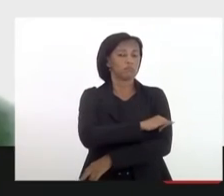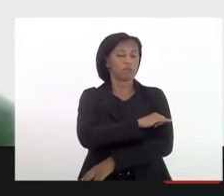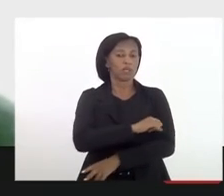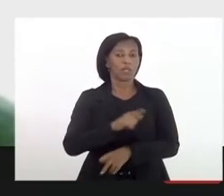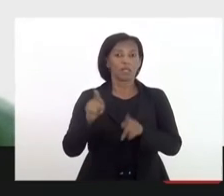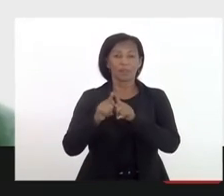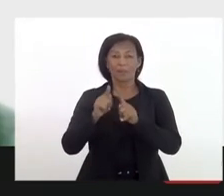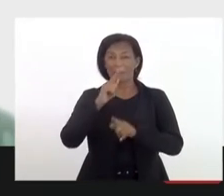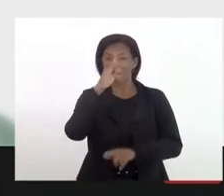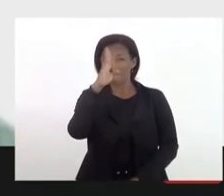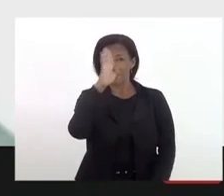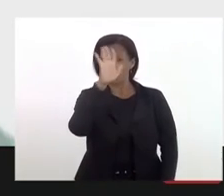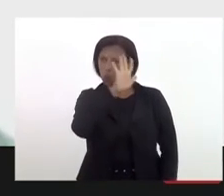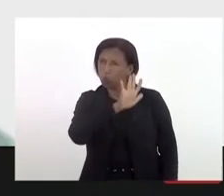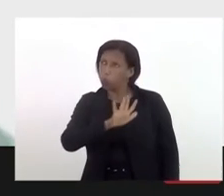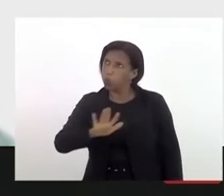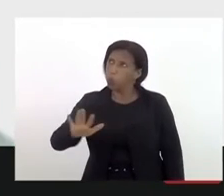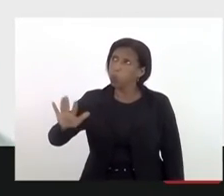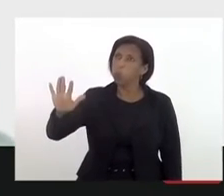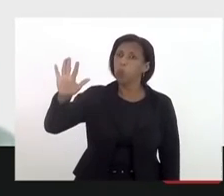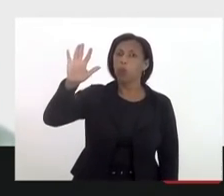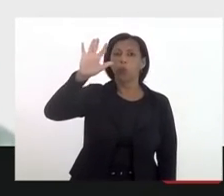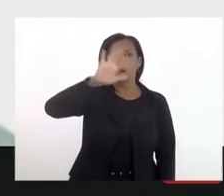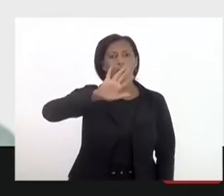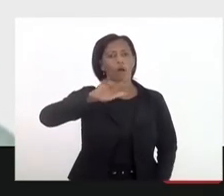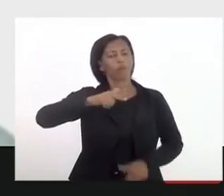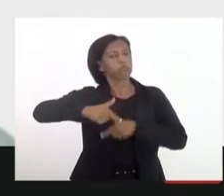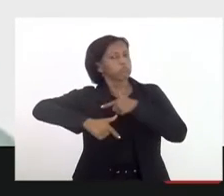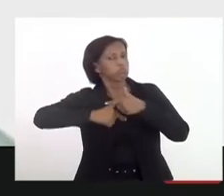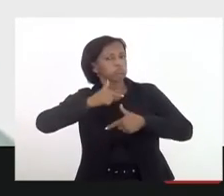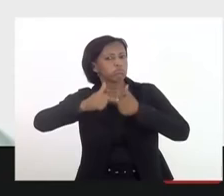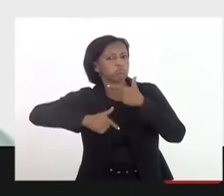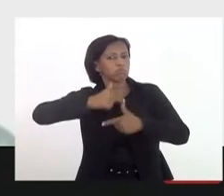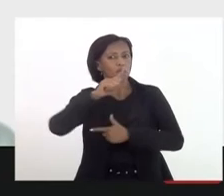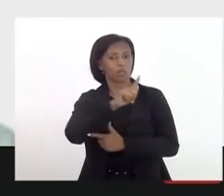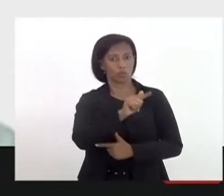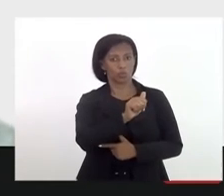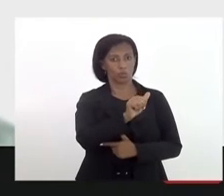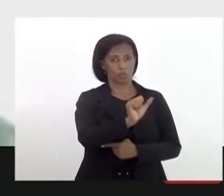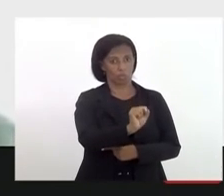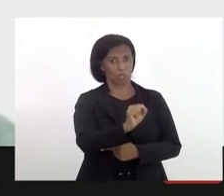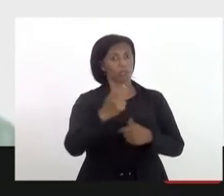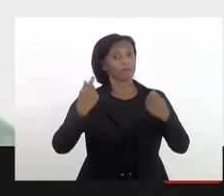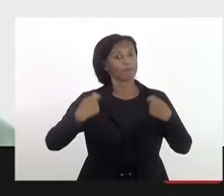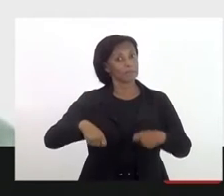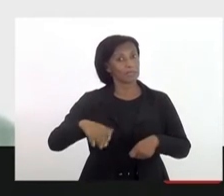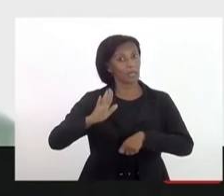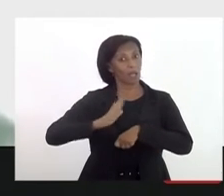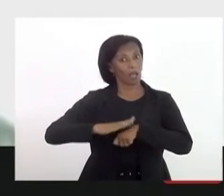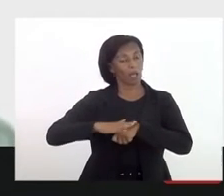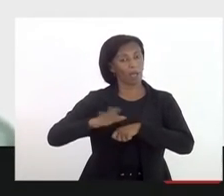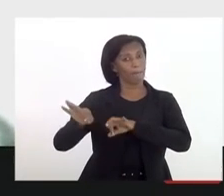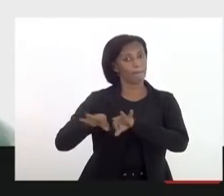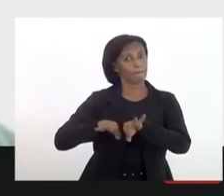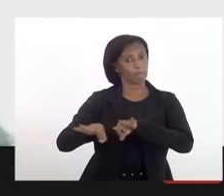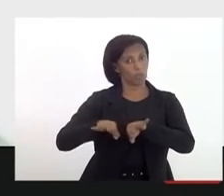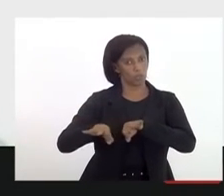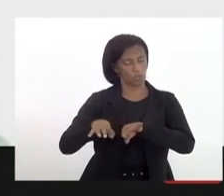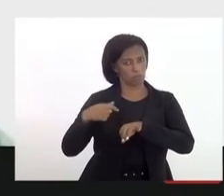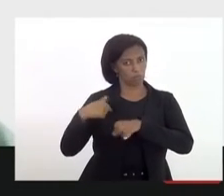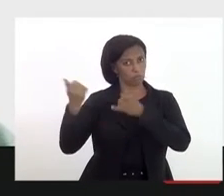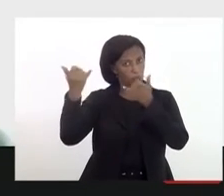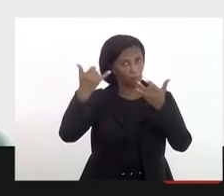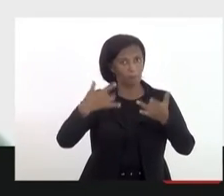para o Brasil como um todo. O mercado brasileiro de gás precisa de projetos como esse. Vou explicar por